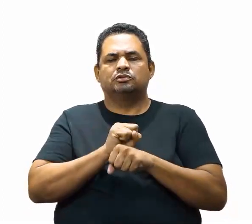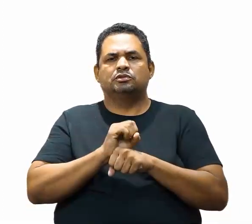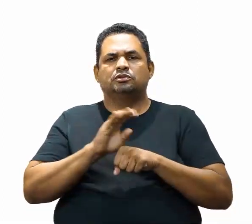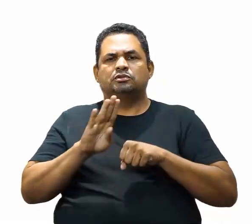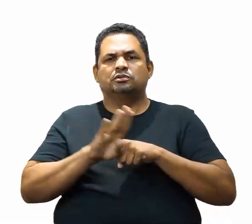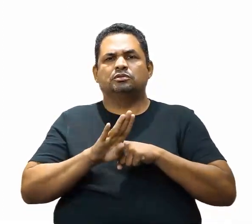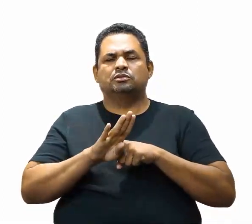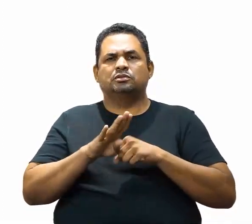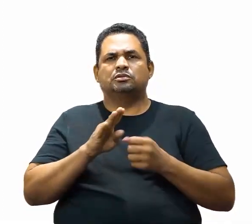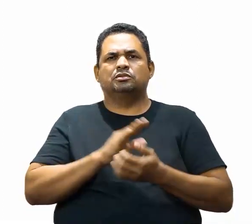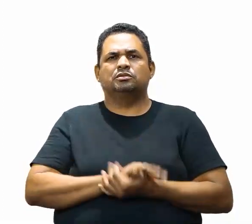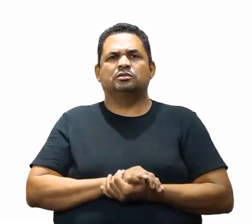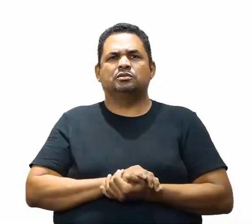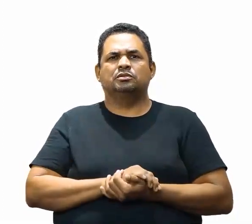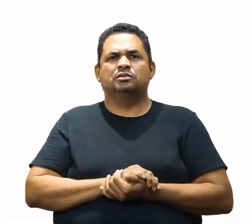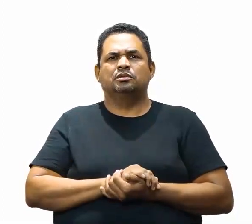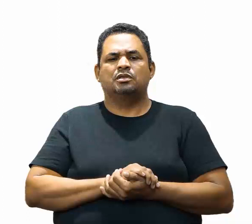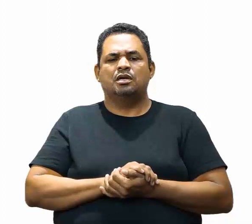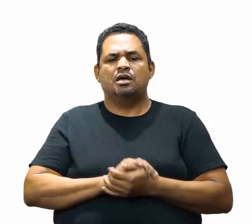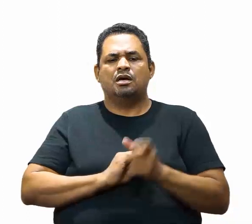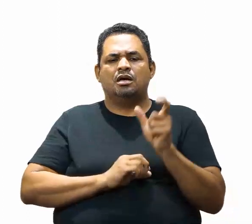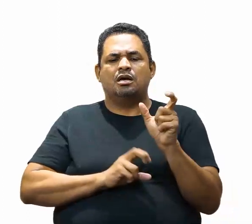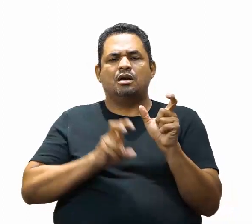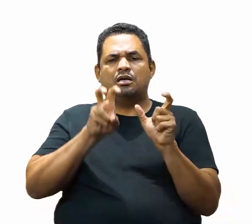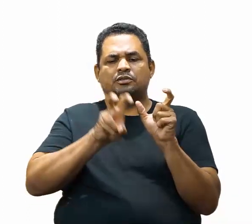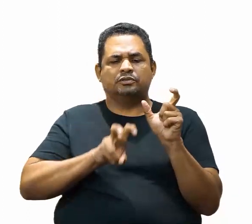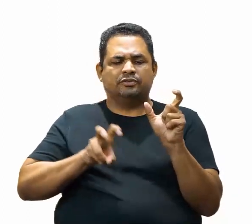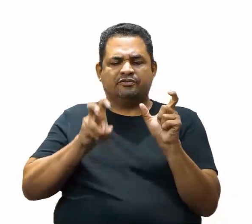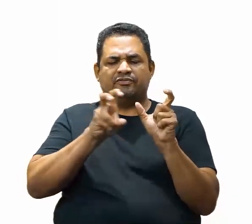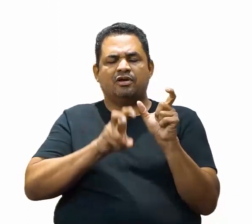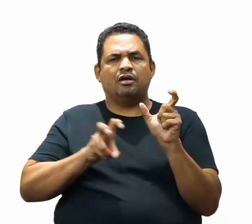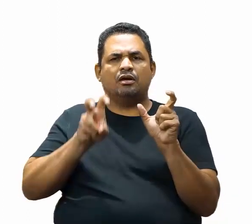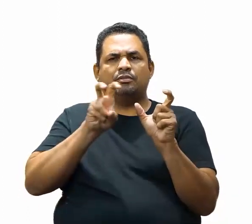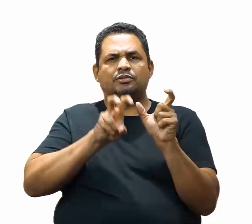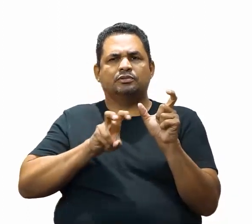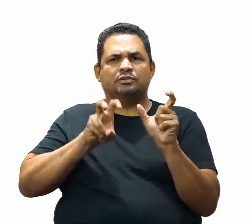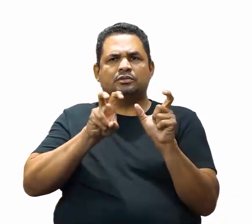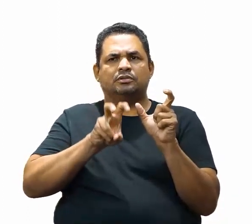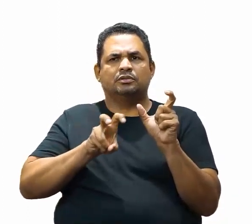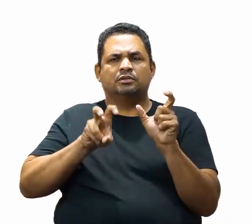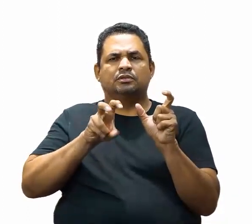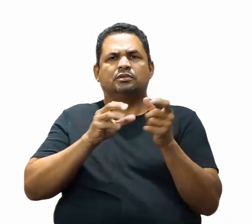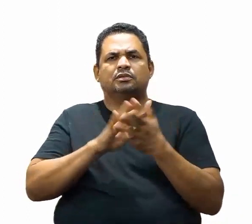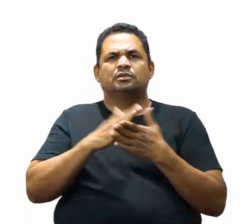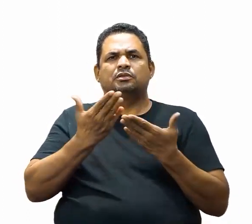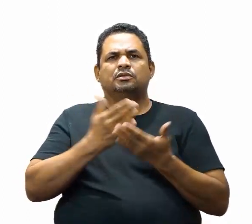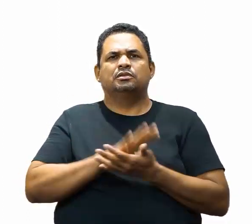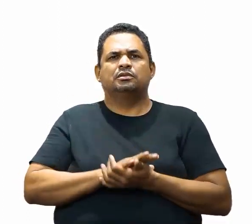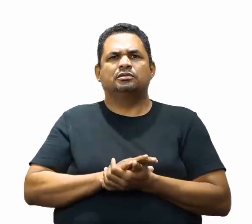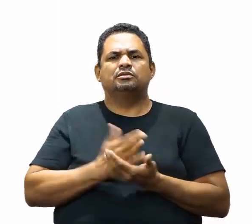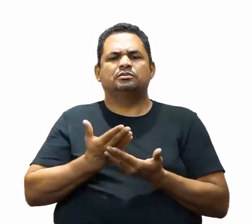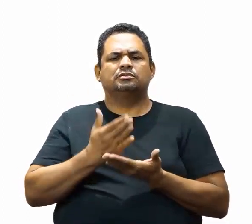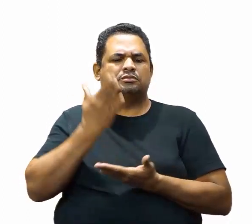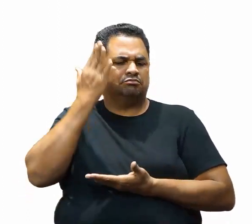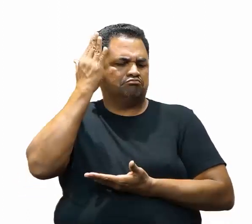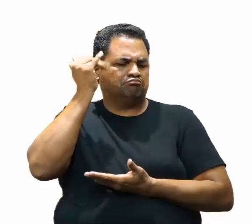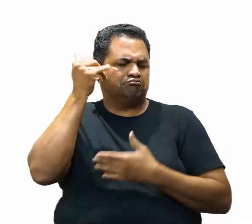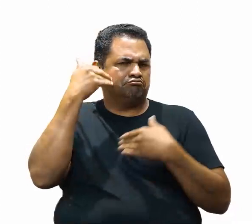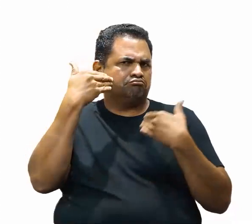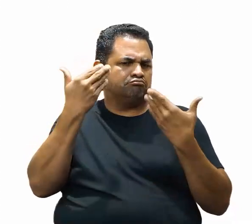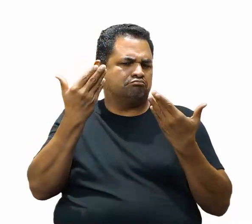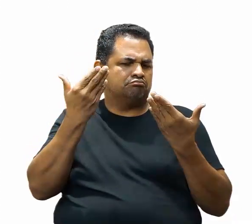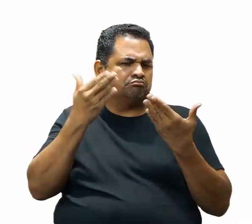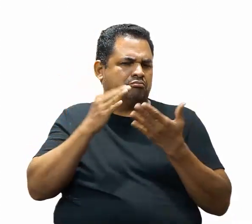No caso dos advérbios, te acuerdas? Te das cuenta lo lejos que yo fui? Você se dá conta do quão longe,